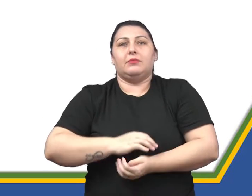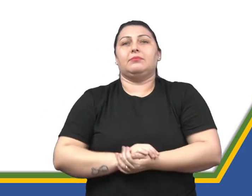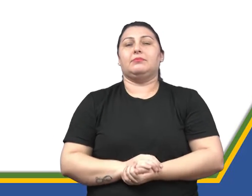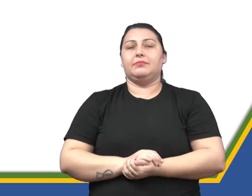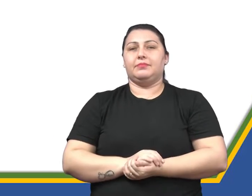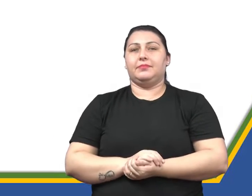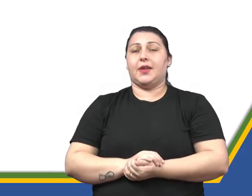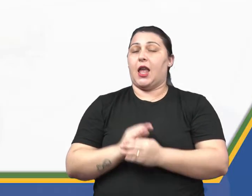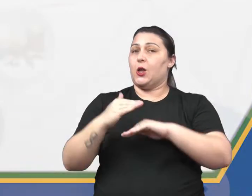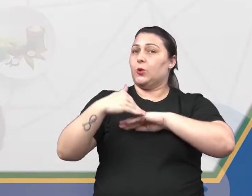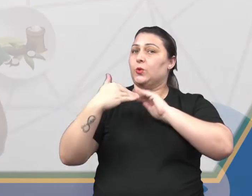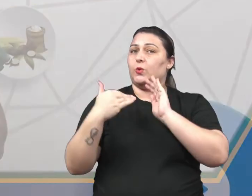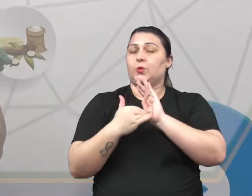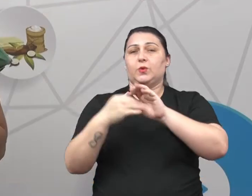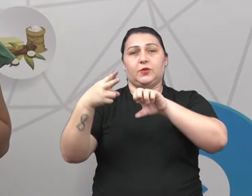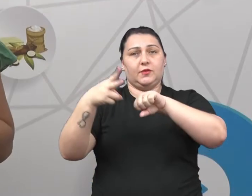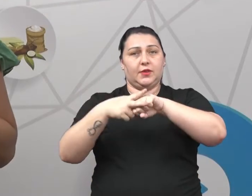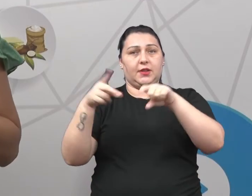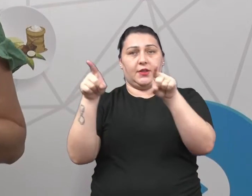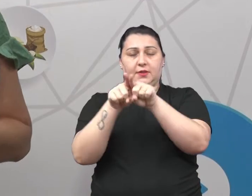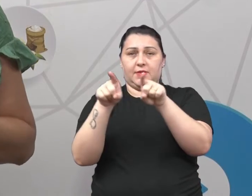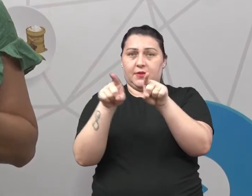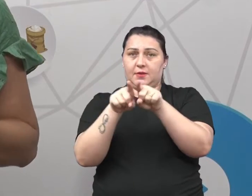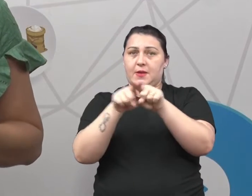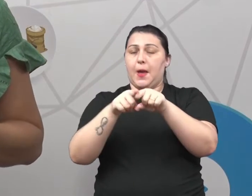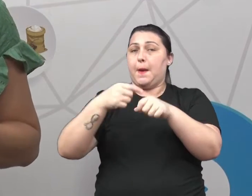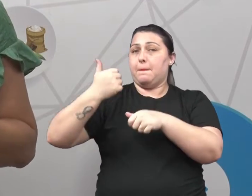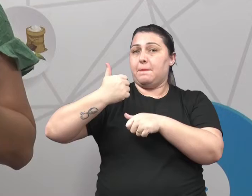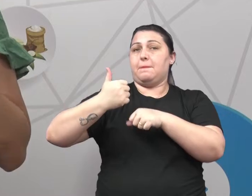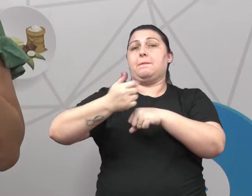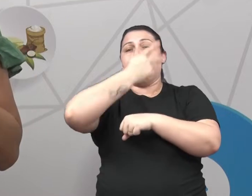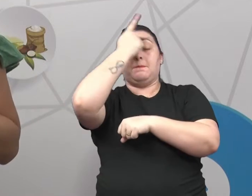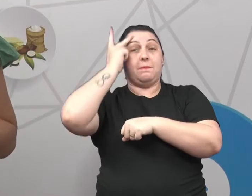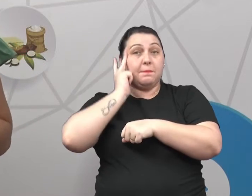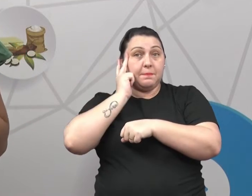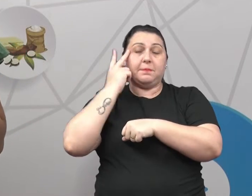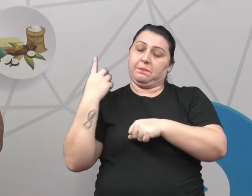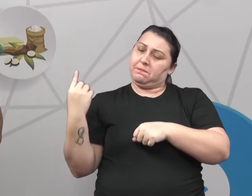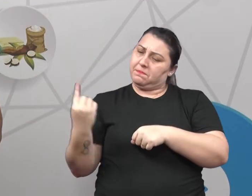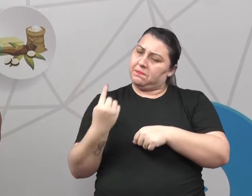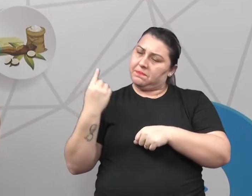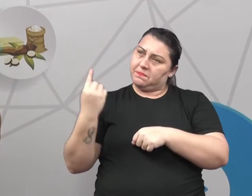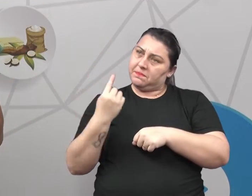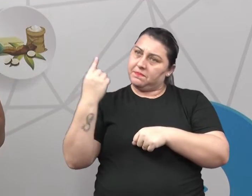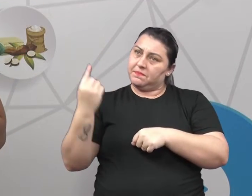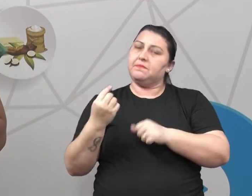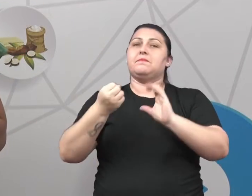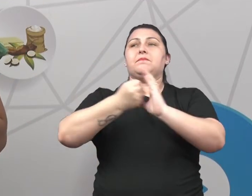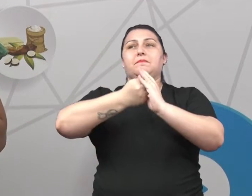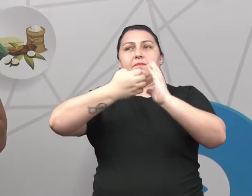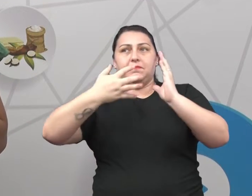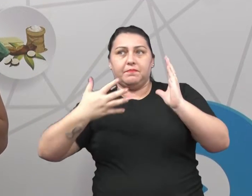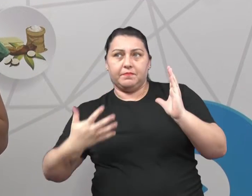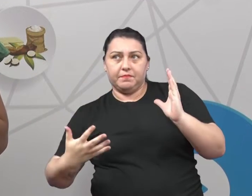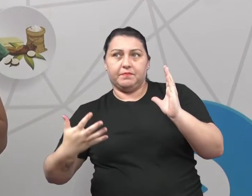espantei. Todos estes verbos também estão na primeira pessoa. Então a gente confirma essa característica.